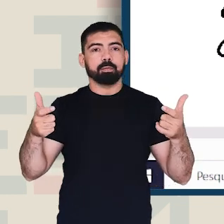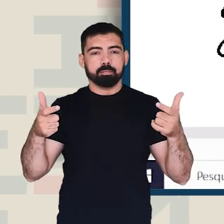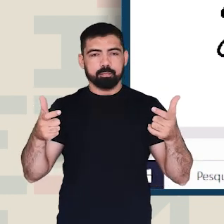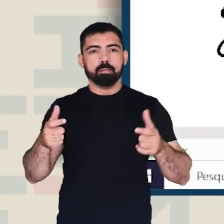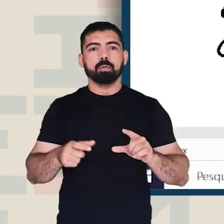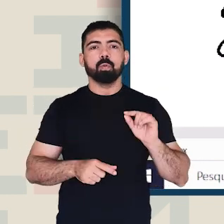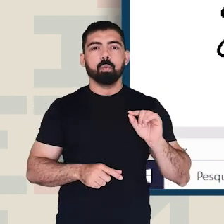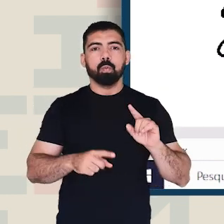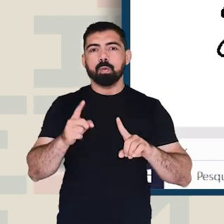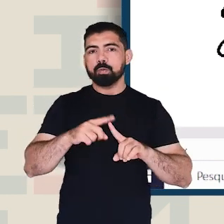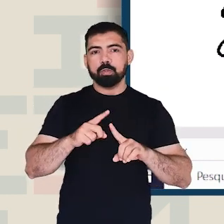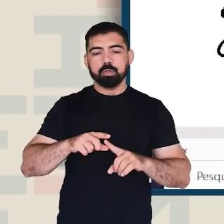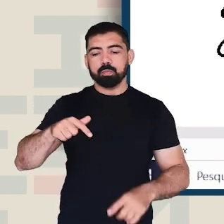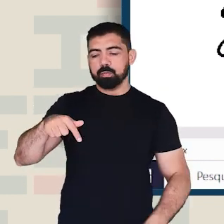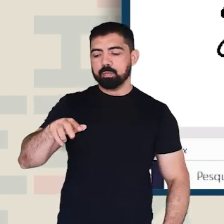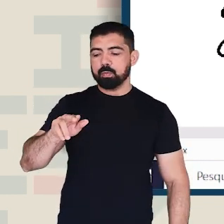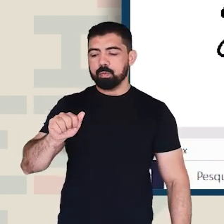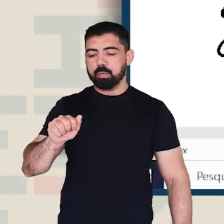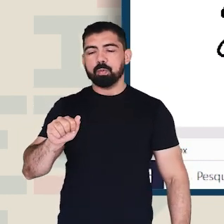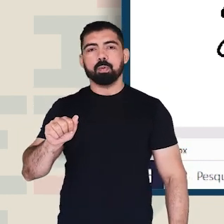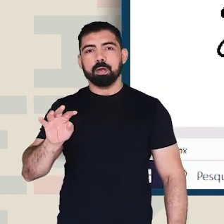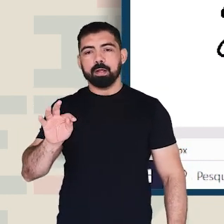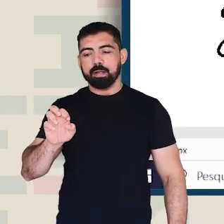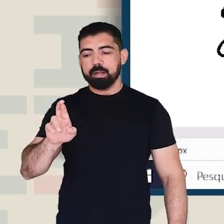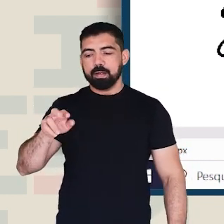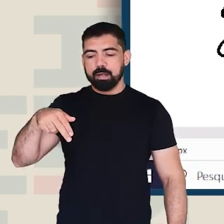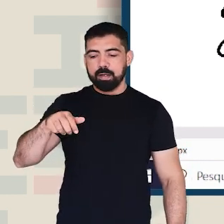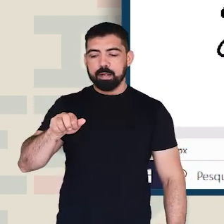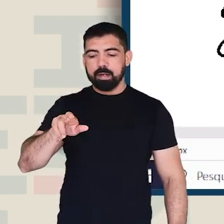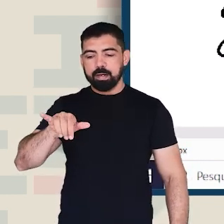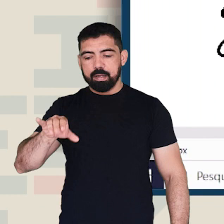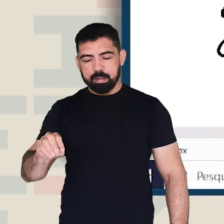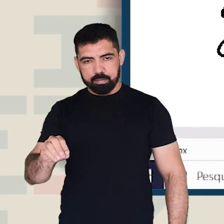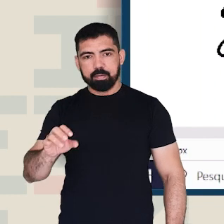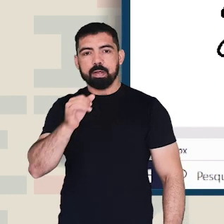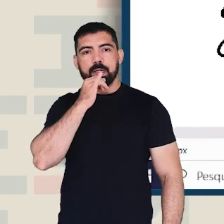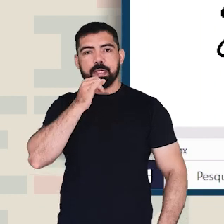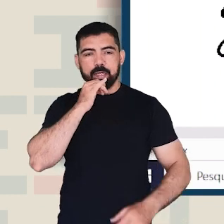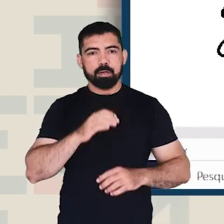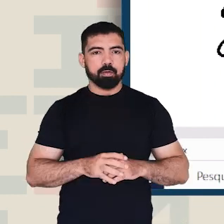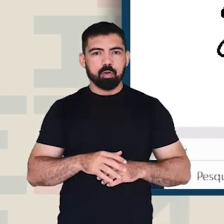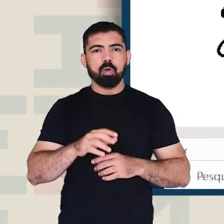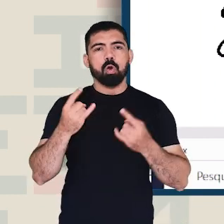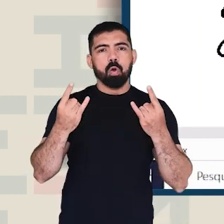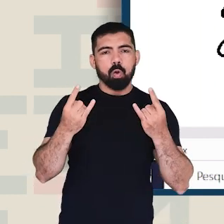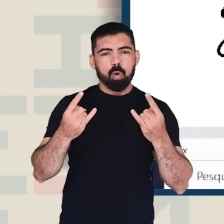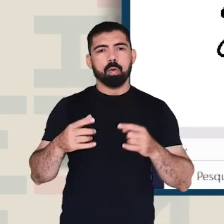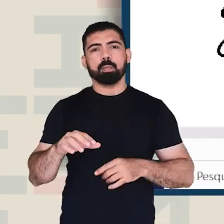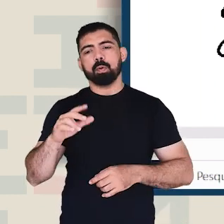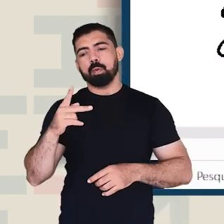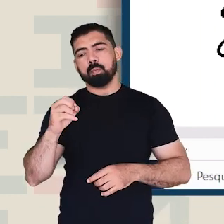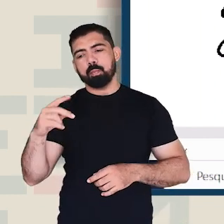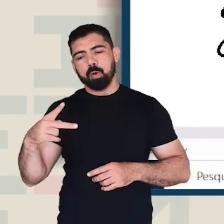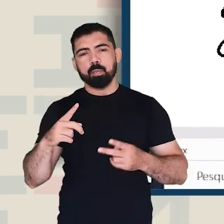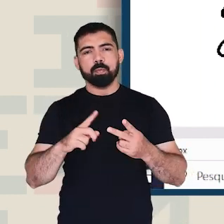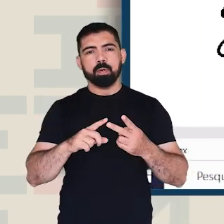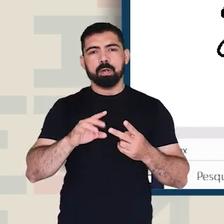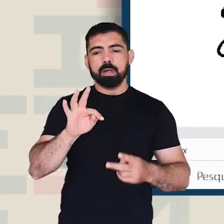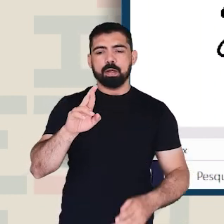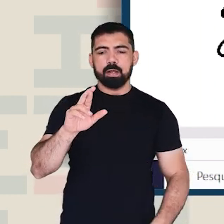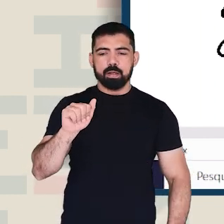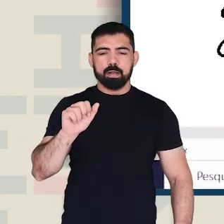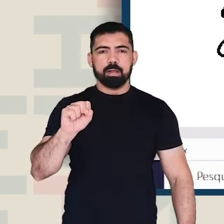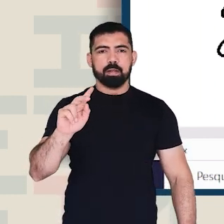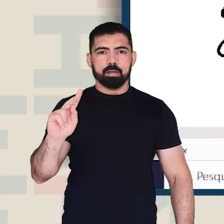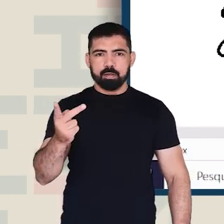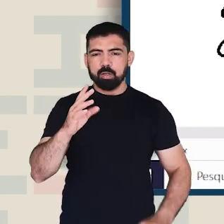toca são quaternárias, então tudo que vier do rock, todos os derivados, rock balada, rock pop, heavy metal, thrash, tudo